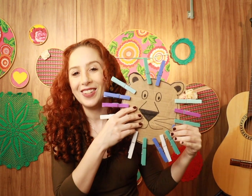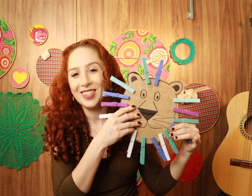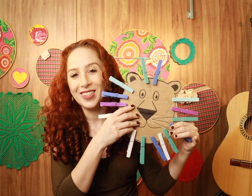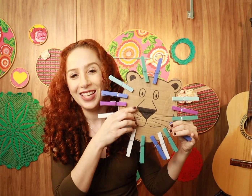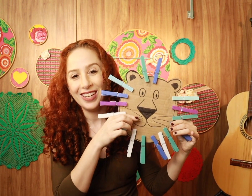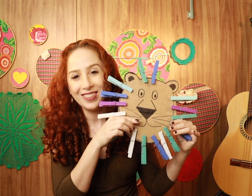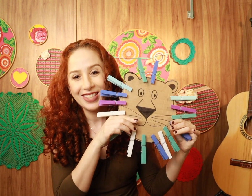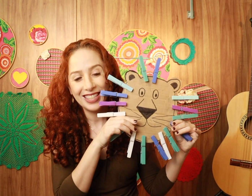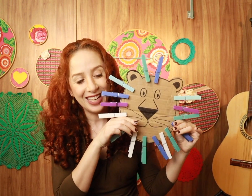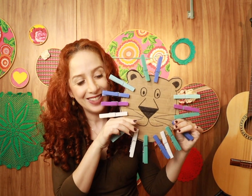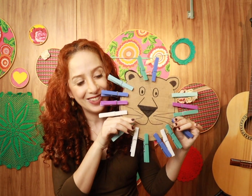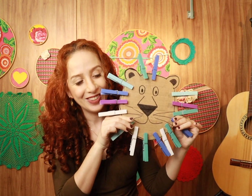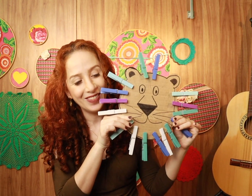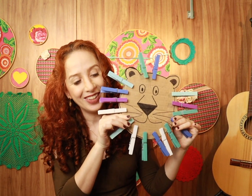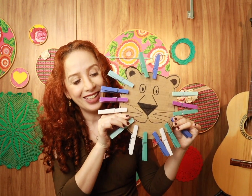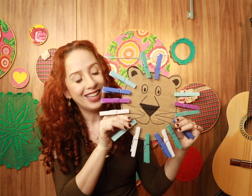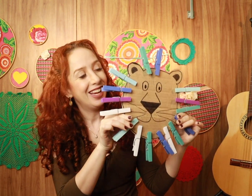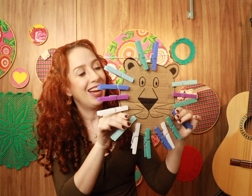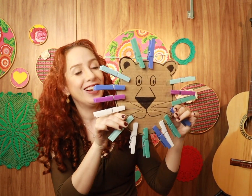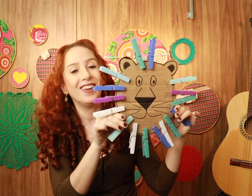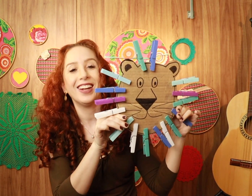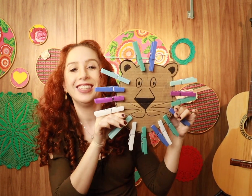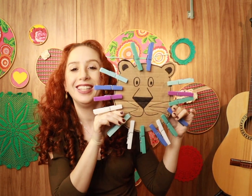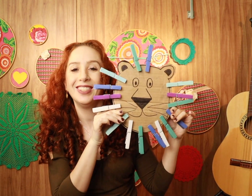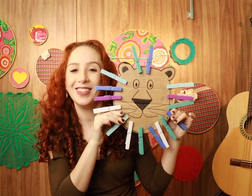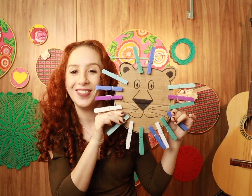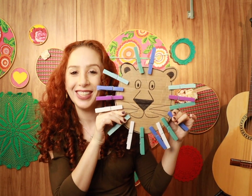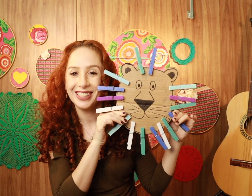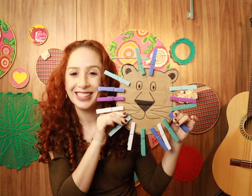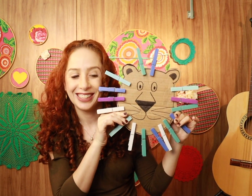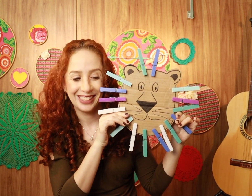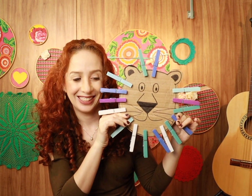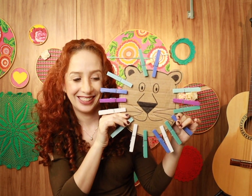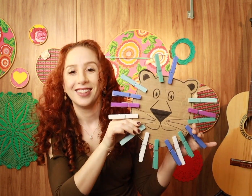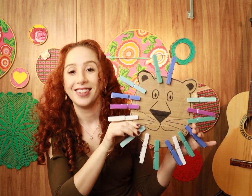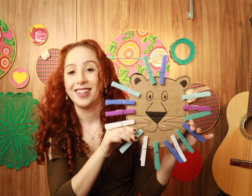Assim o nosso leão sem juba agora tem juba.